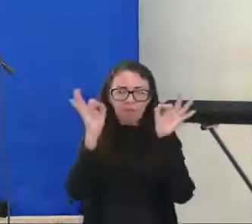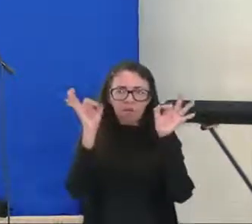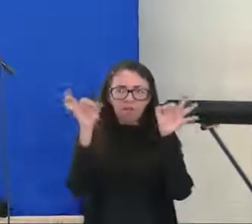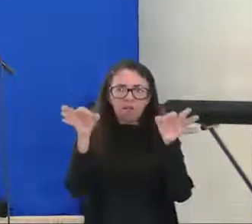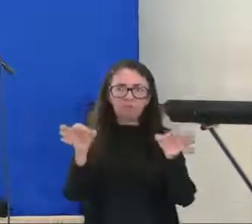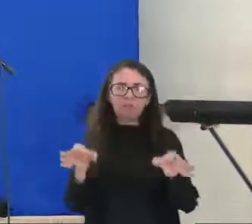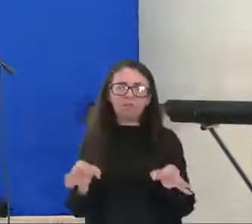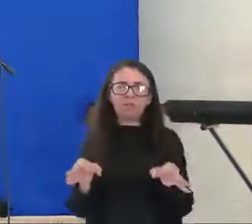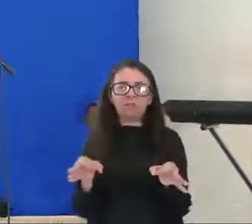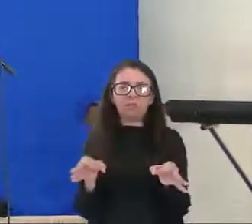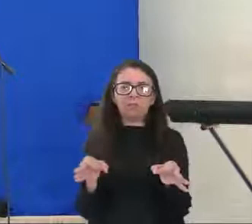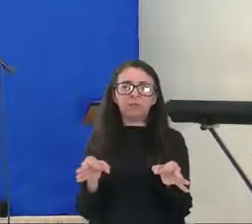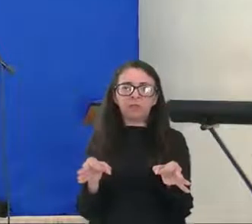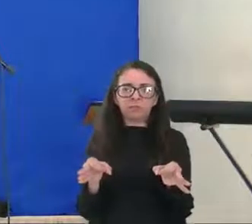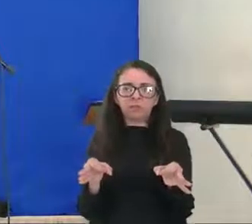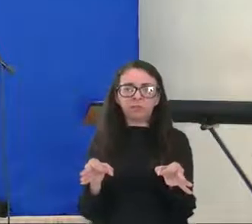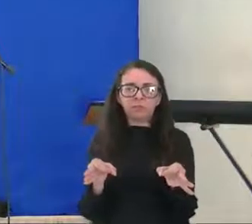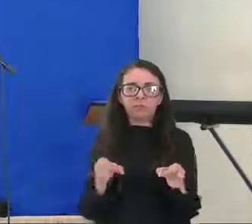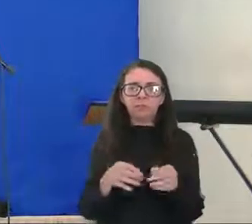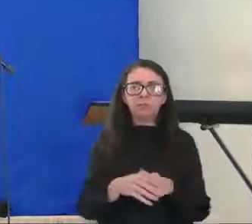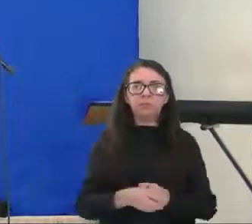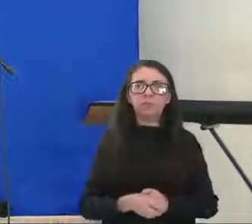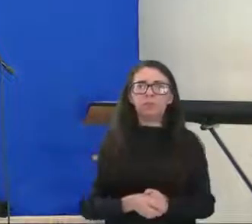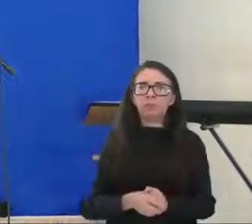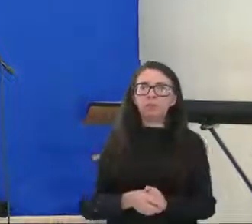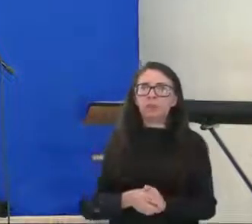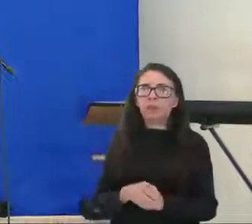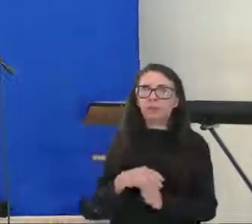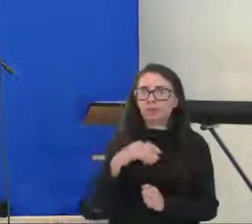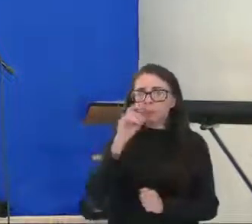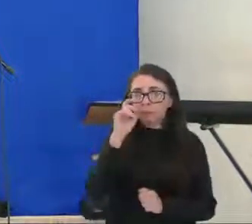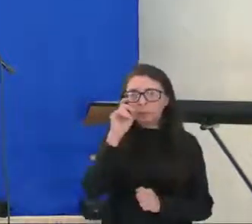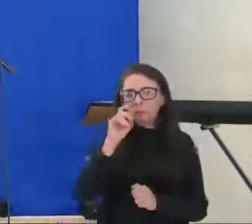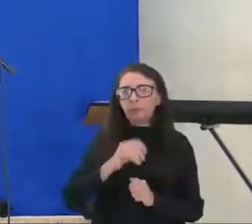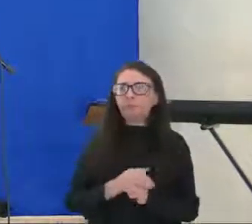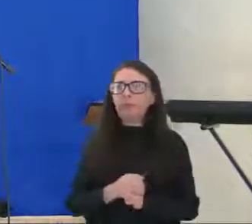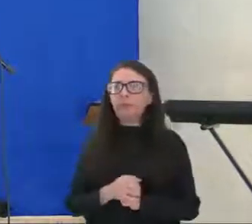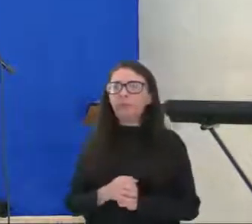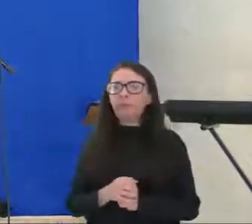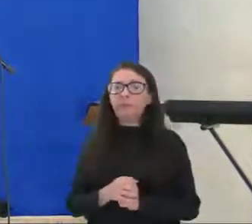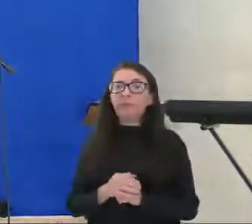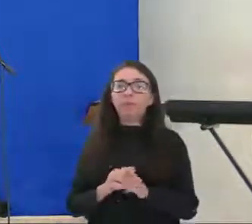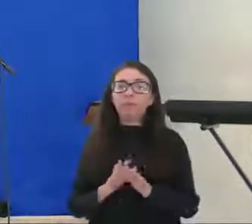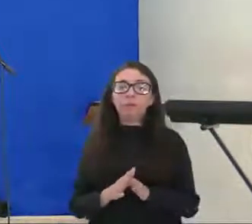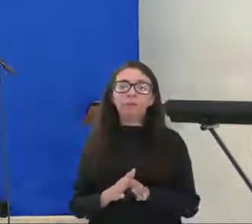mais fracos são necessários. Há importância. Qual a importância? Igual.